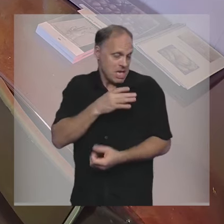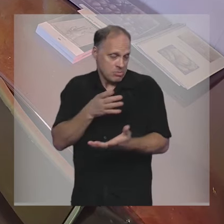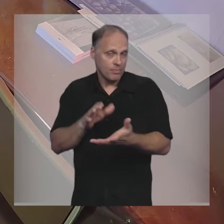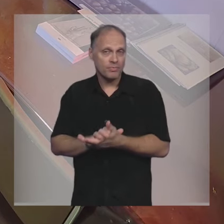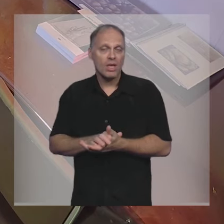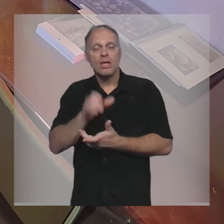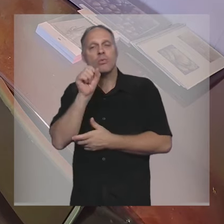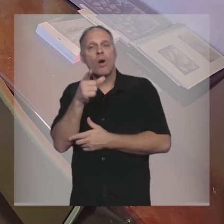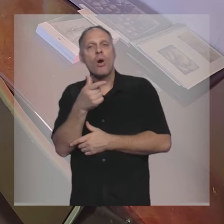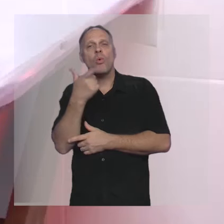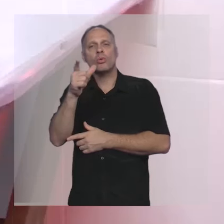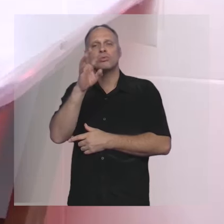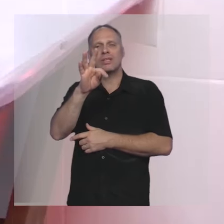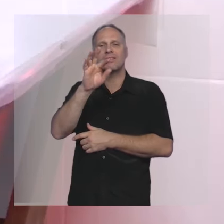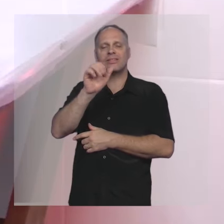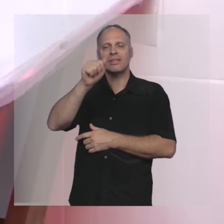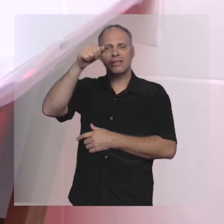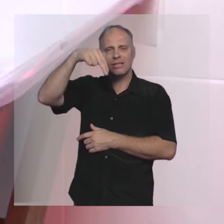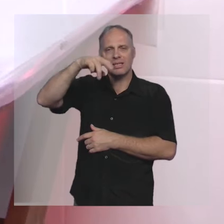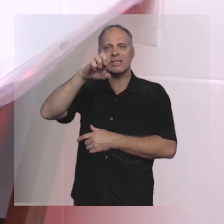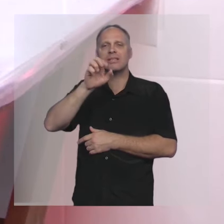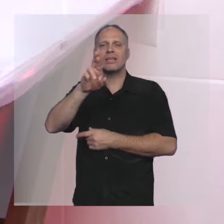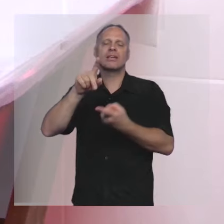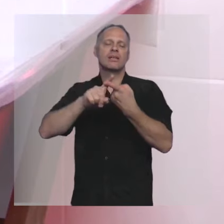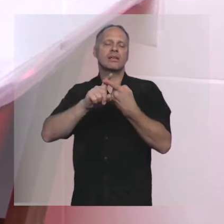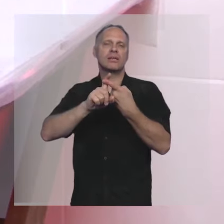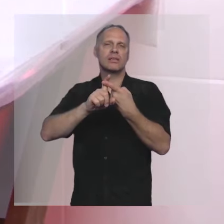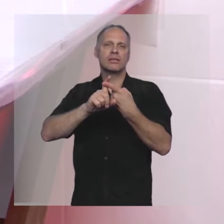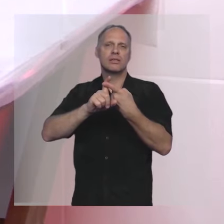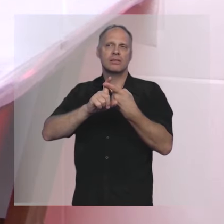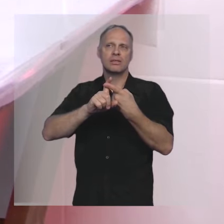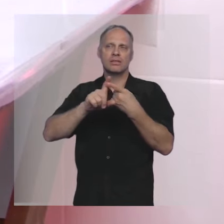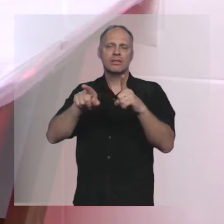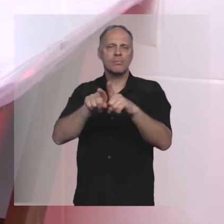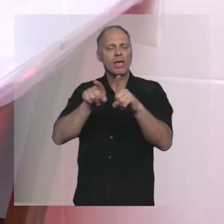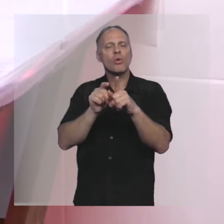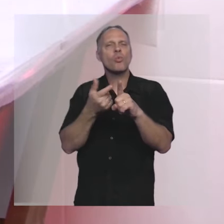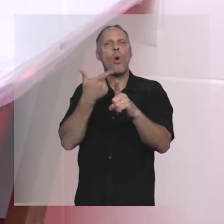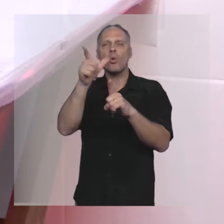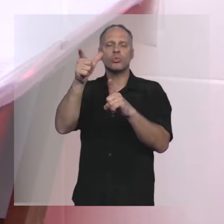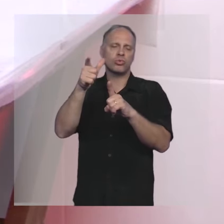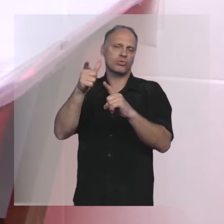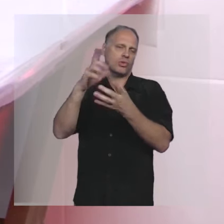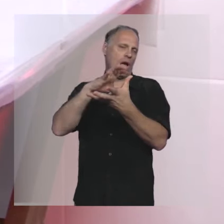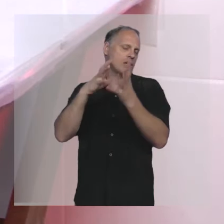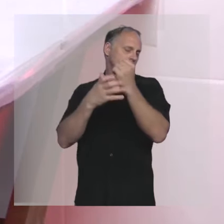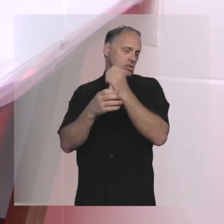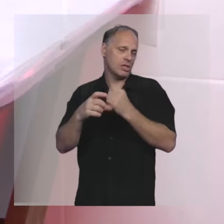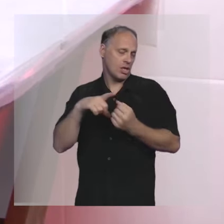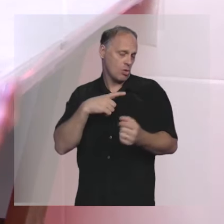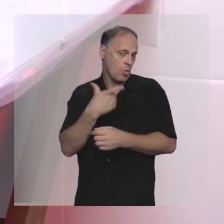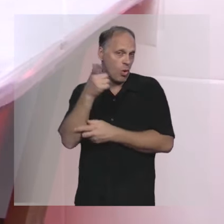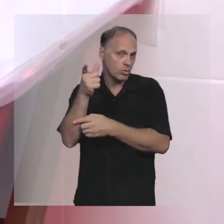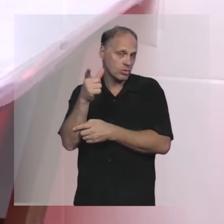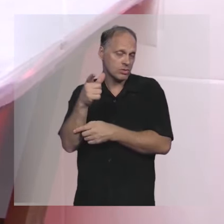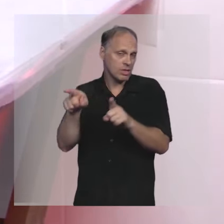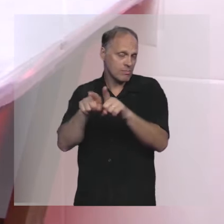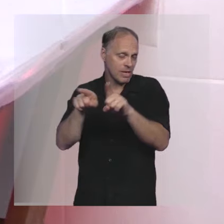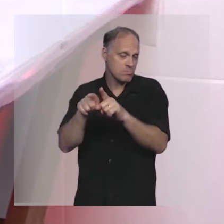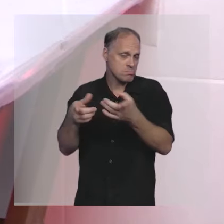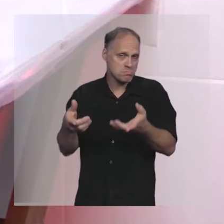E quais outros, além do Turner e do próprio Van Gogh, Dona Edir, a senhora tem alguma